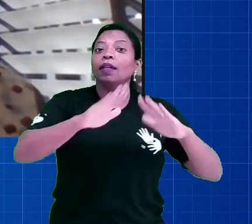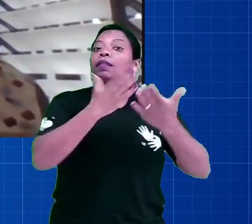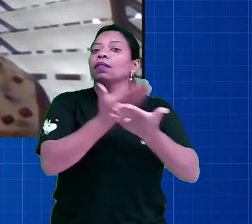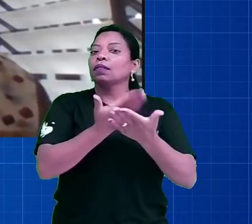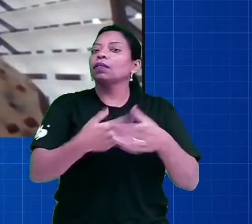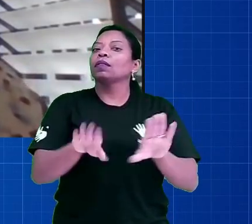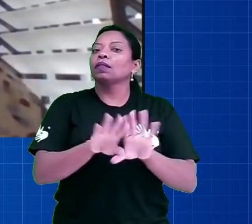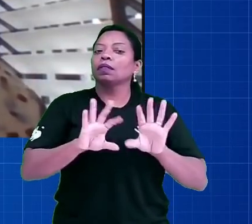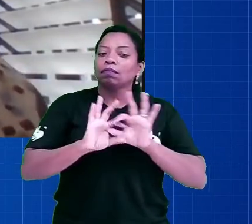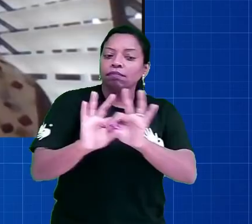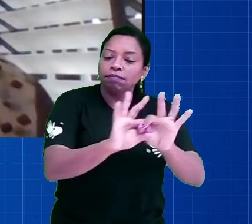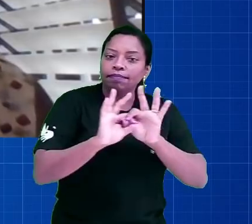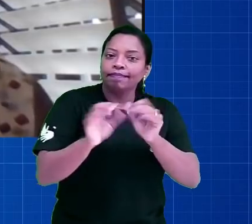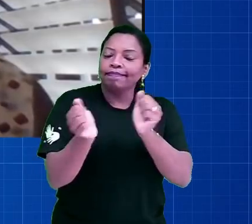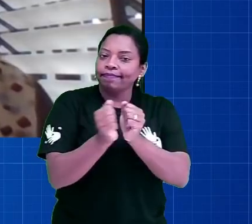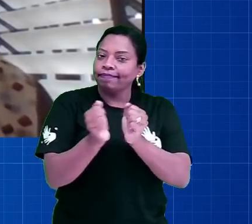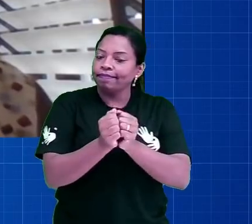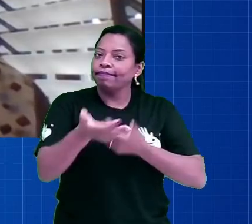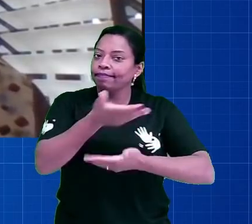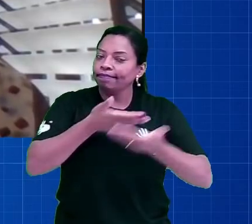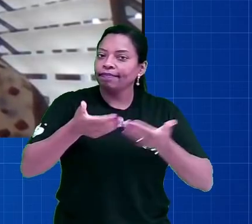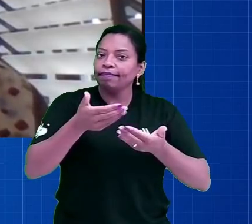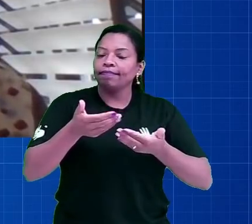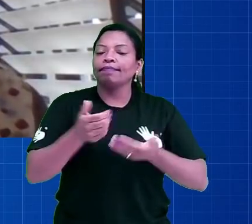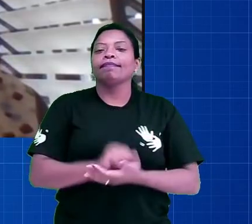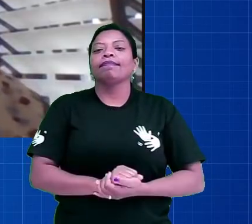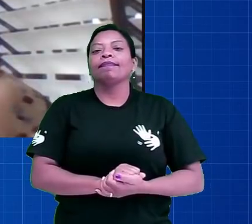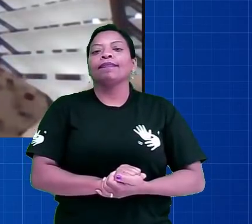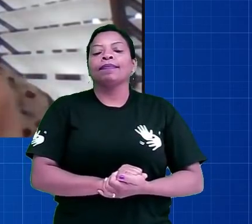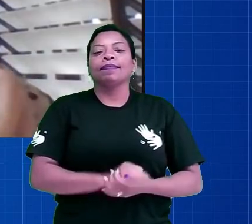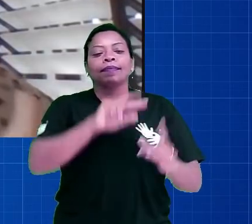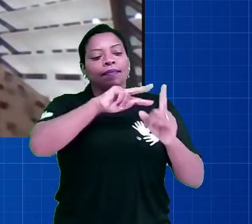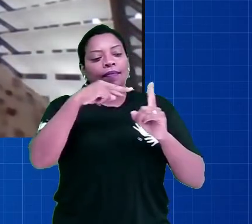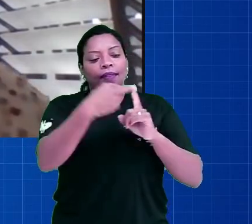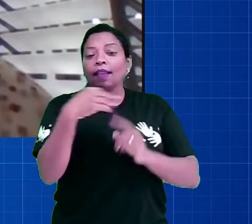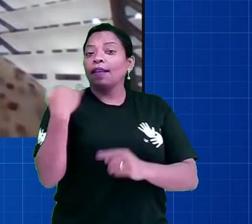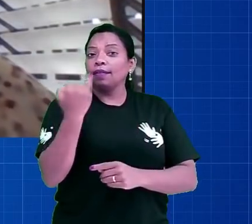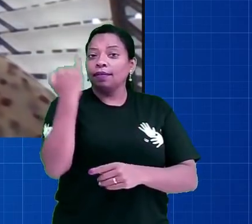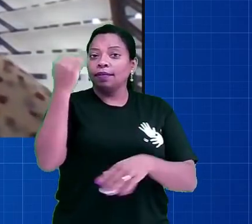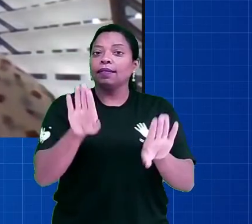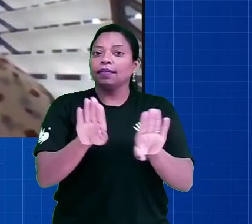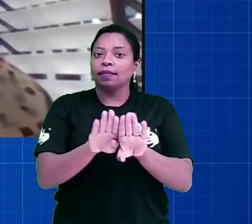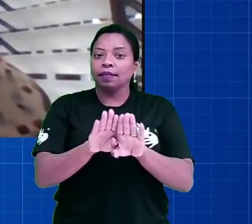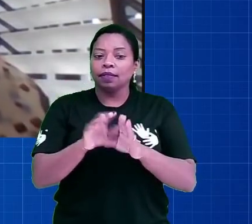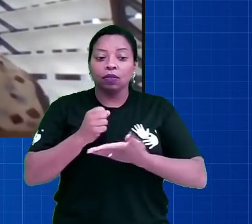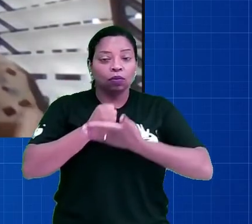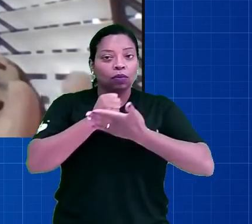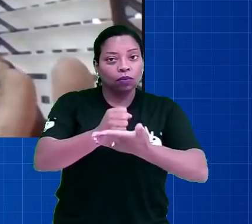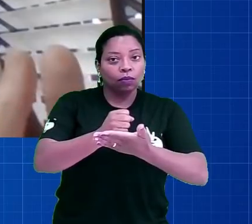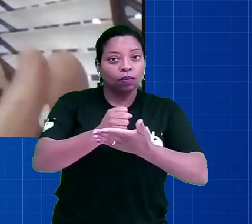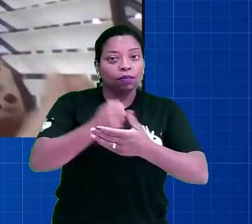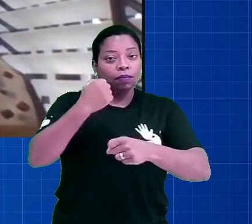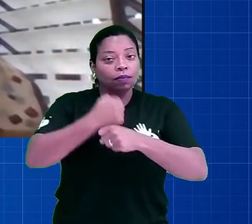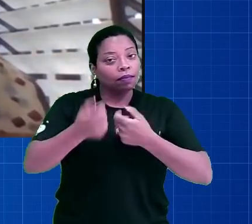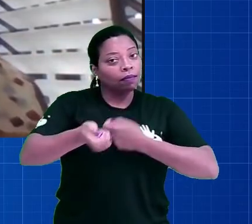coletivamente. E uma outra perspectiva muito importante é o suporte administrativo, que